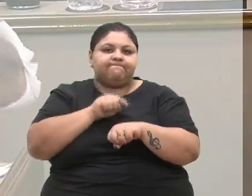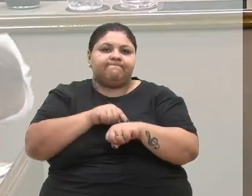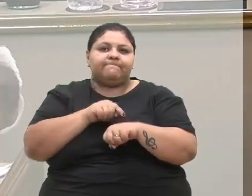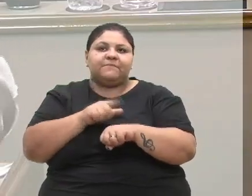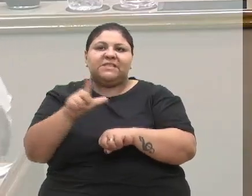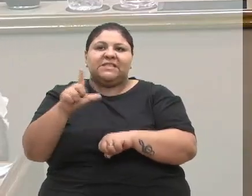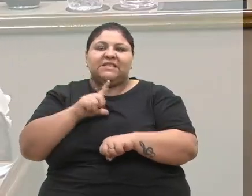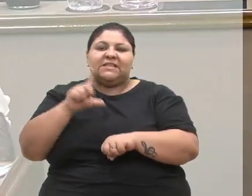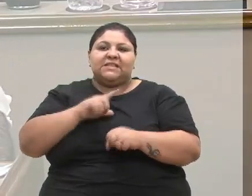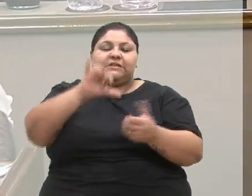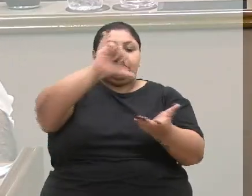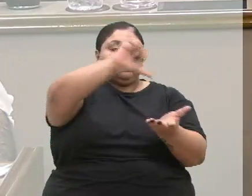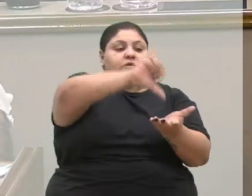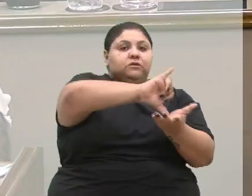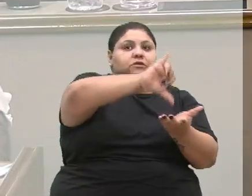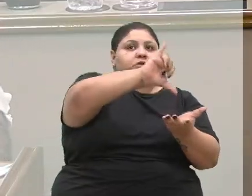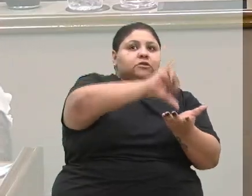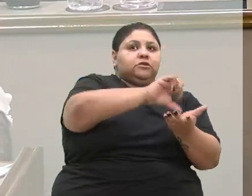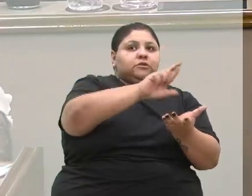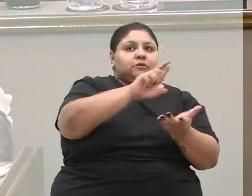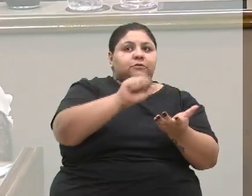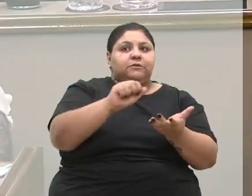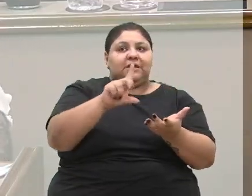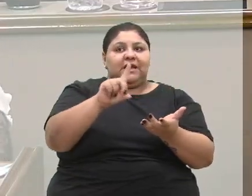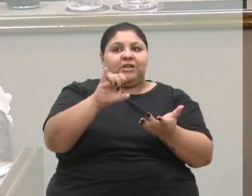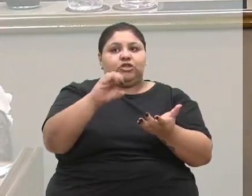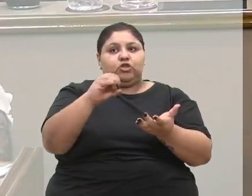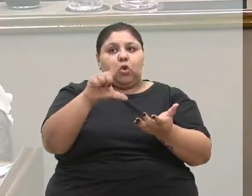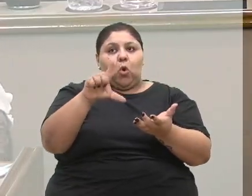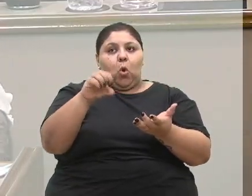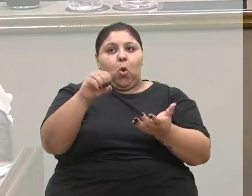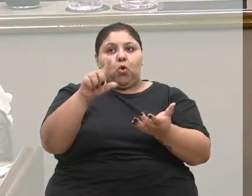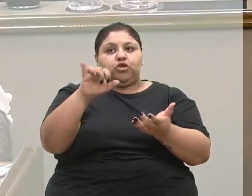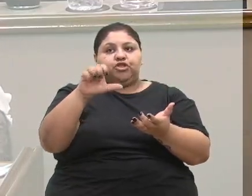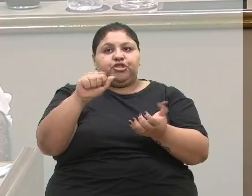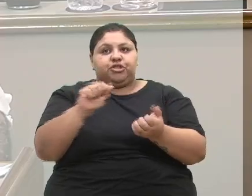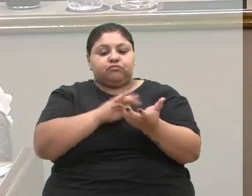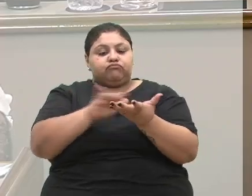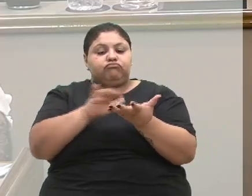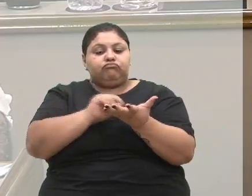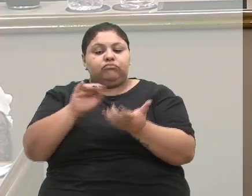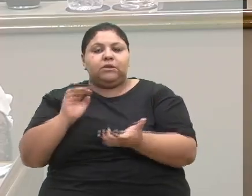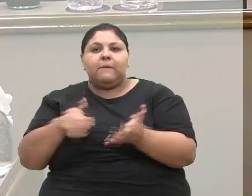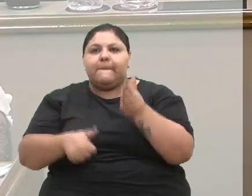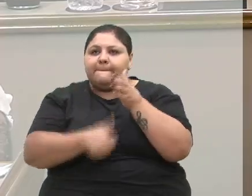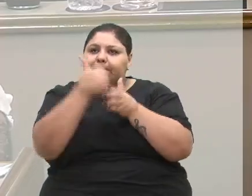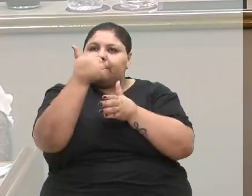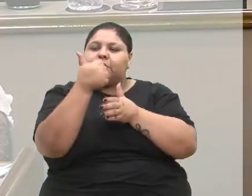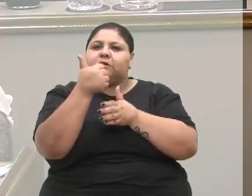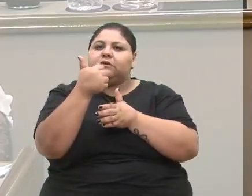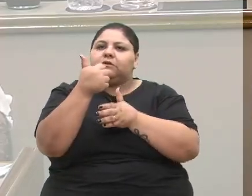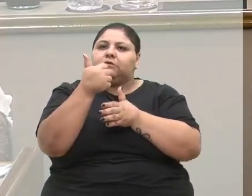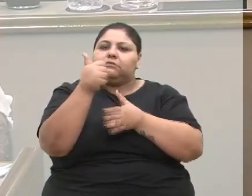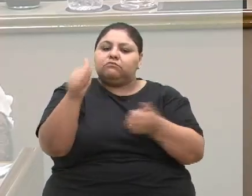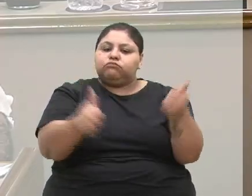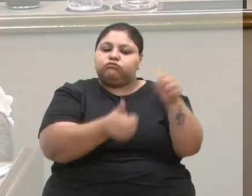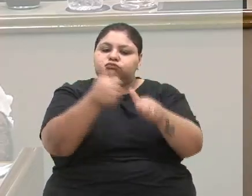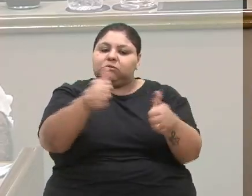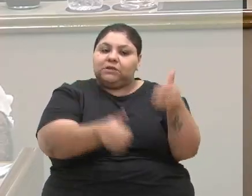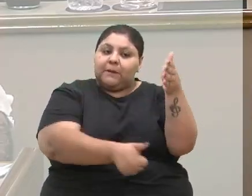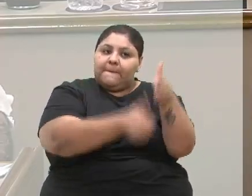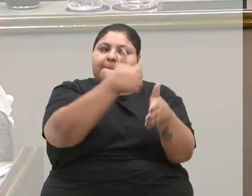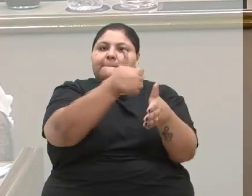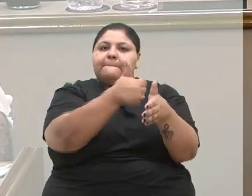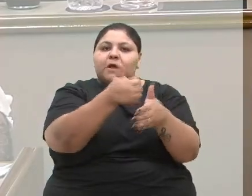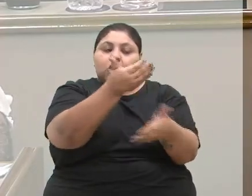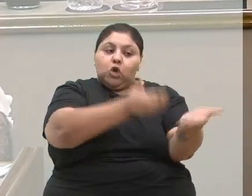um centro radiológico digital que irá agilizar, facilitar e dar uma qualidade melhor